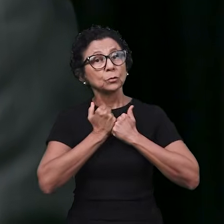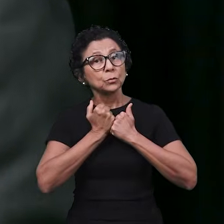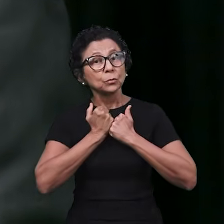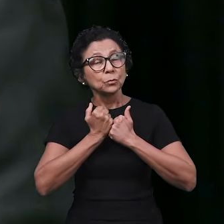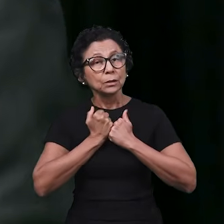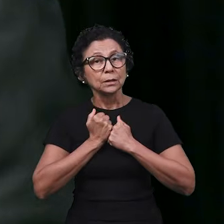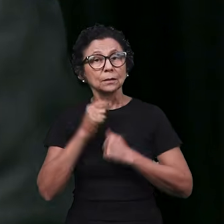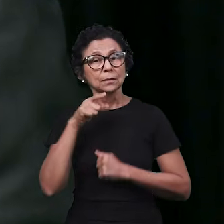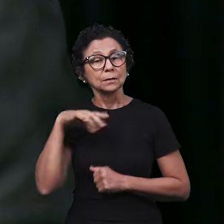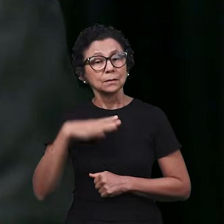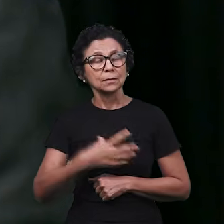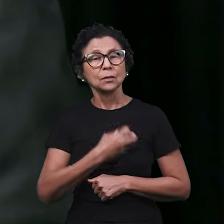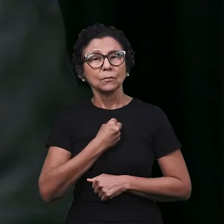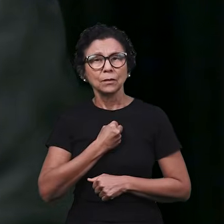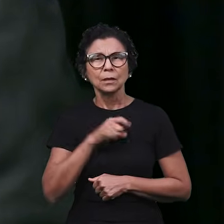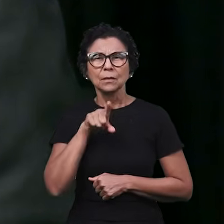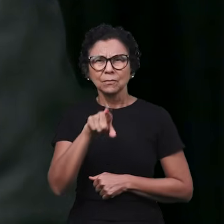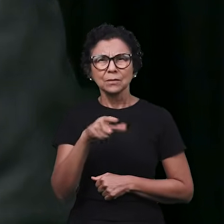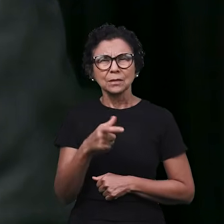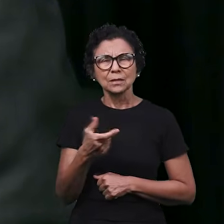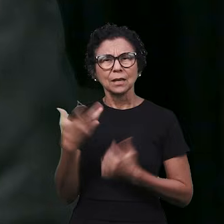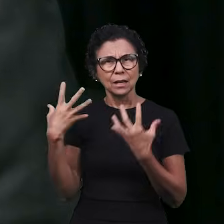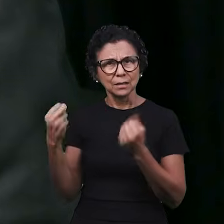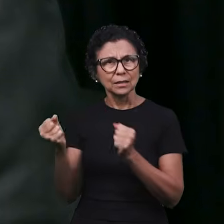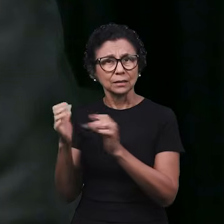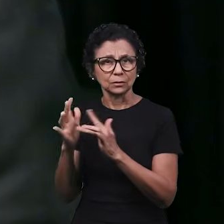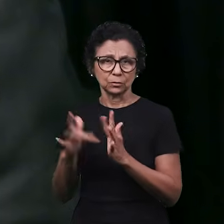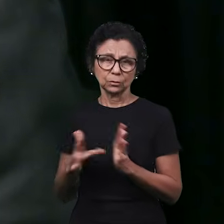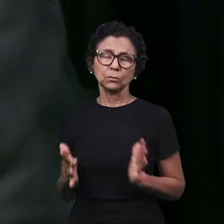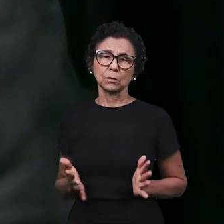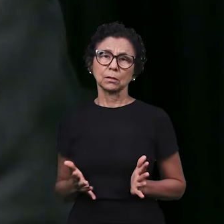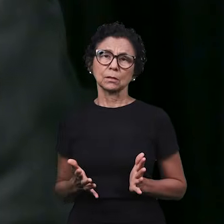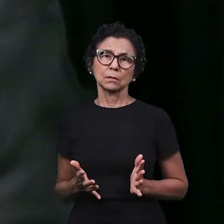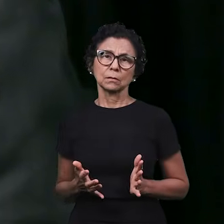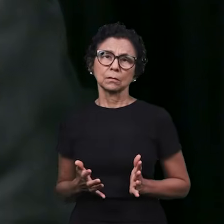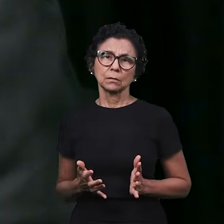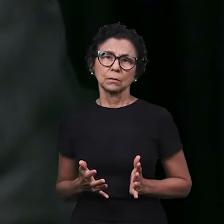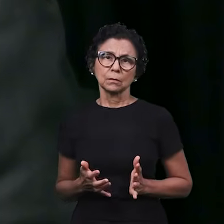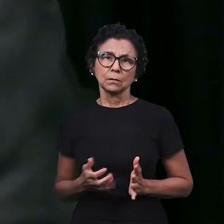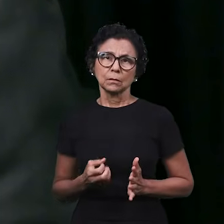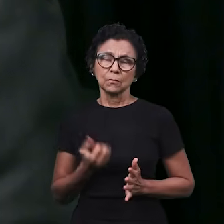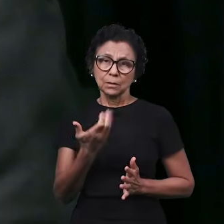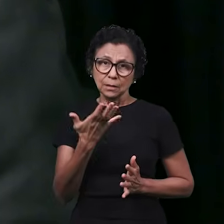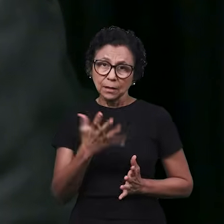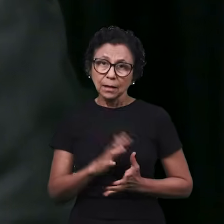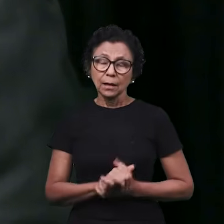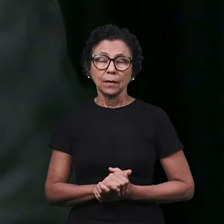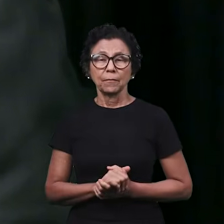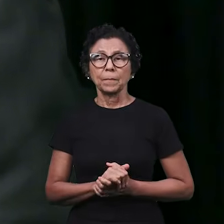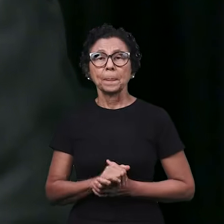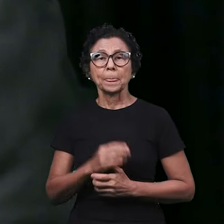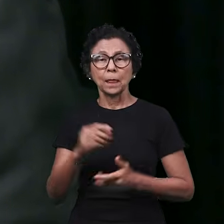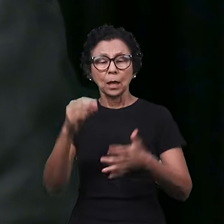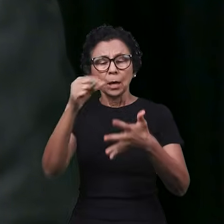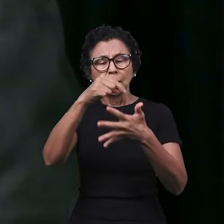O homem tem que fazer uma escolha. Você quer Jesus, então você quer Jesus. Você falhou? Tem um remédio. Confessa o seu pecado.